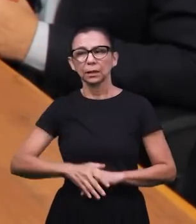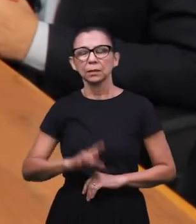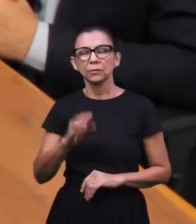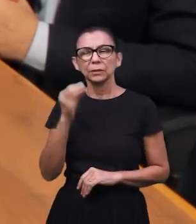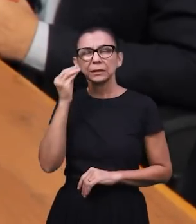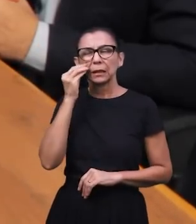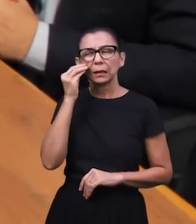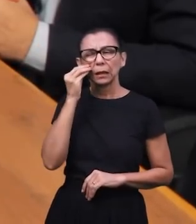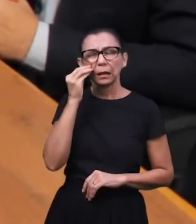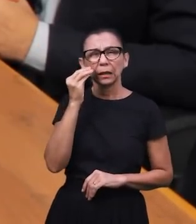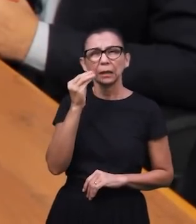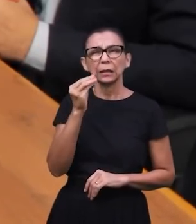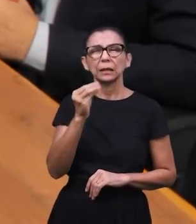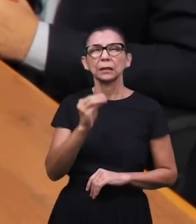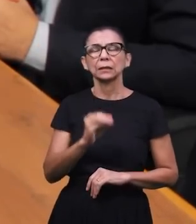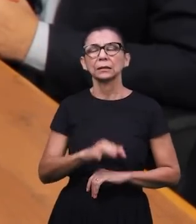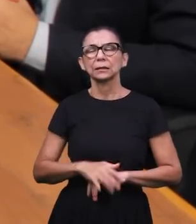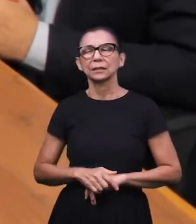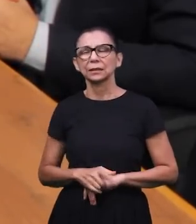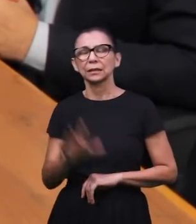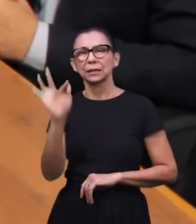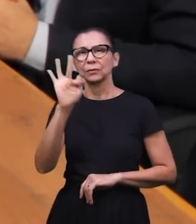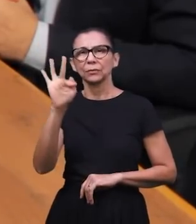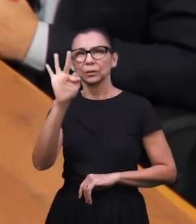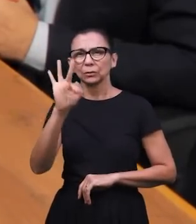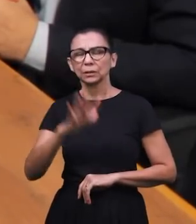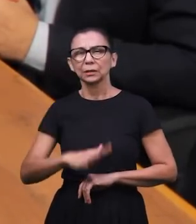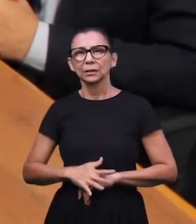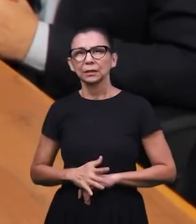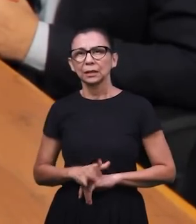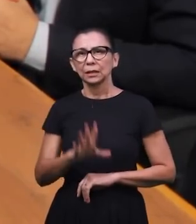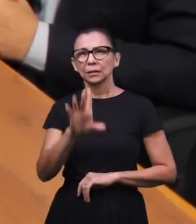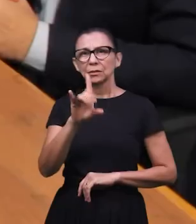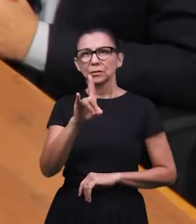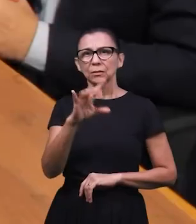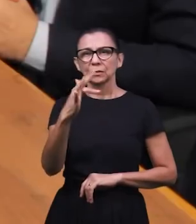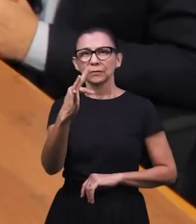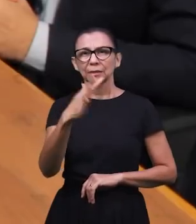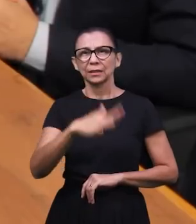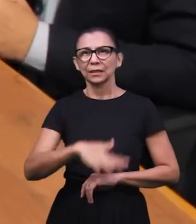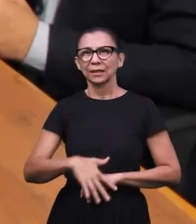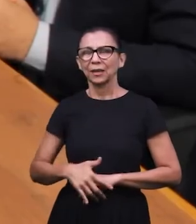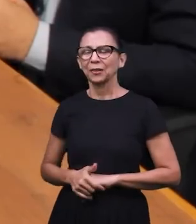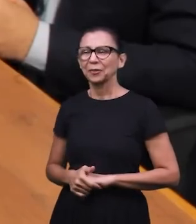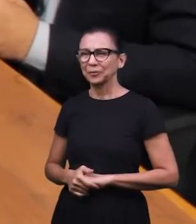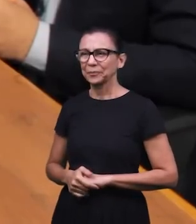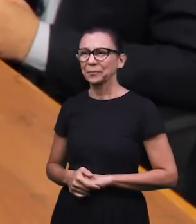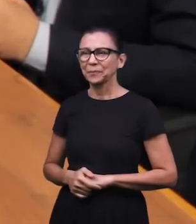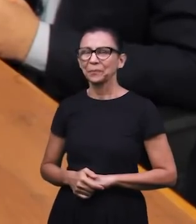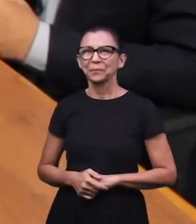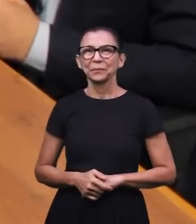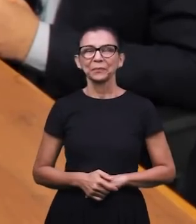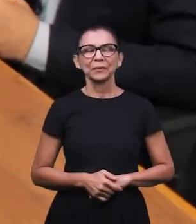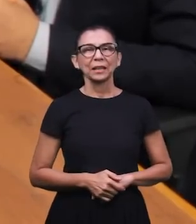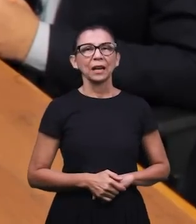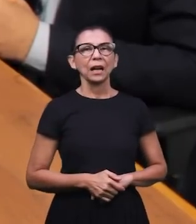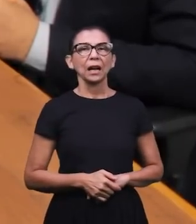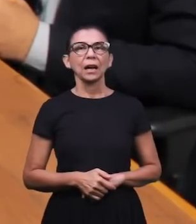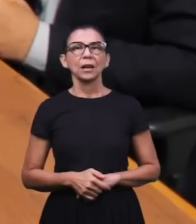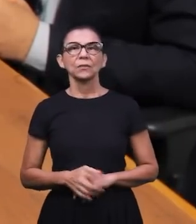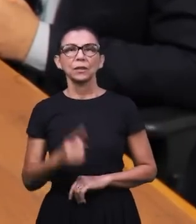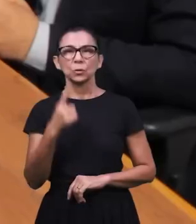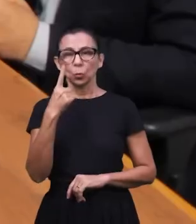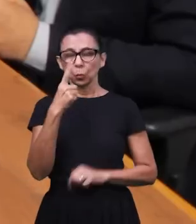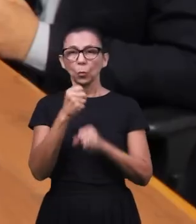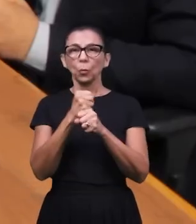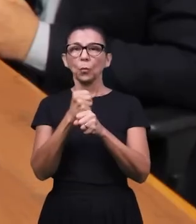Federal, depois lá dentro você faz uma prova e vai para Direito. Mas deu certinho. Ele queria fazer História, mas fez 1 ano de